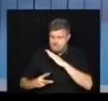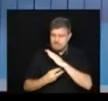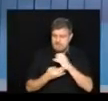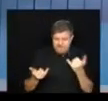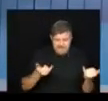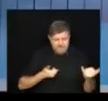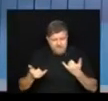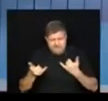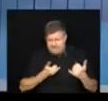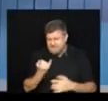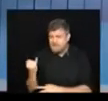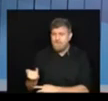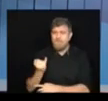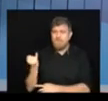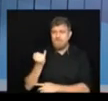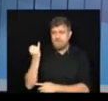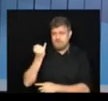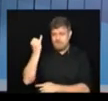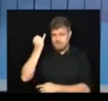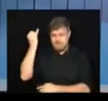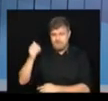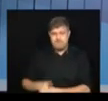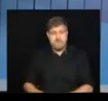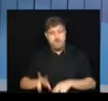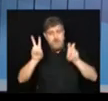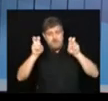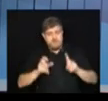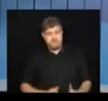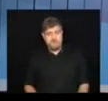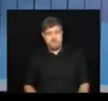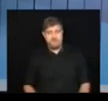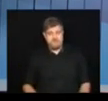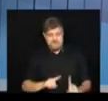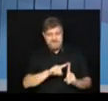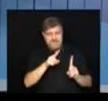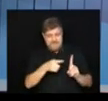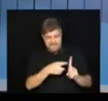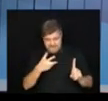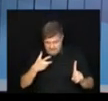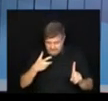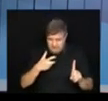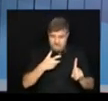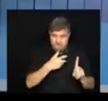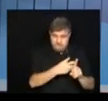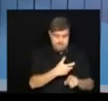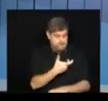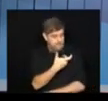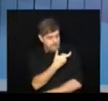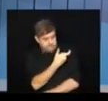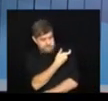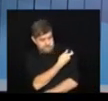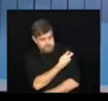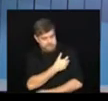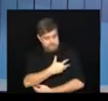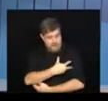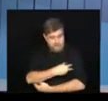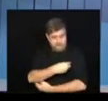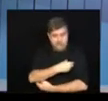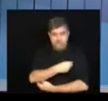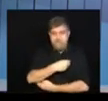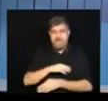Informações importantíssimas, desde a questão da vacinação para as mães que estão amamentando, depois os